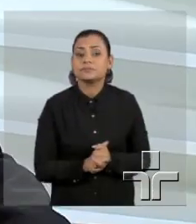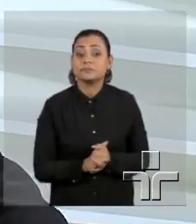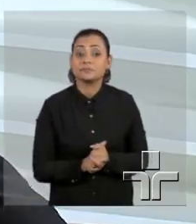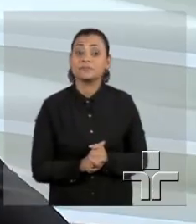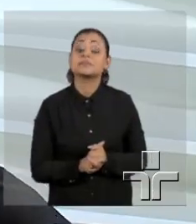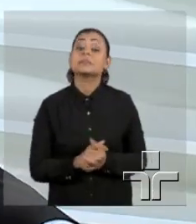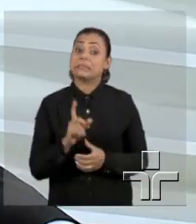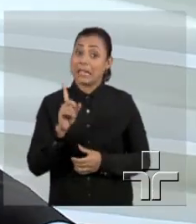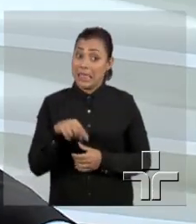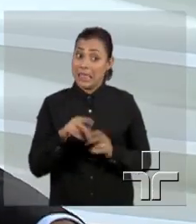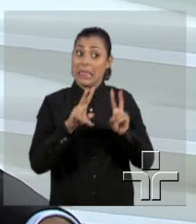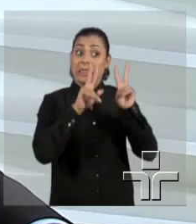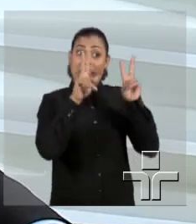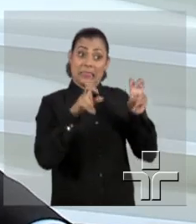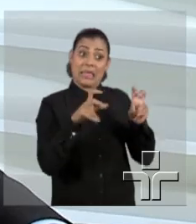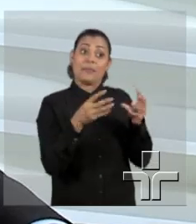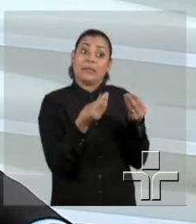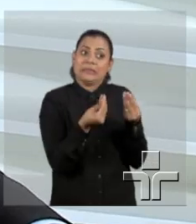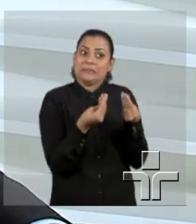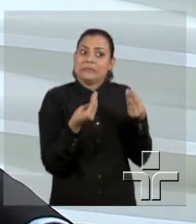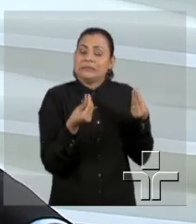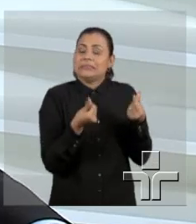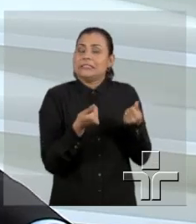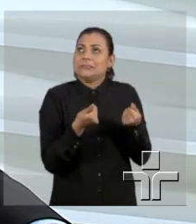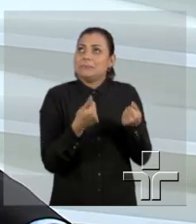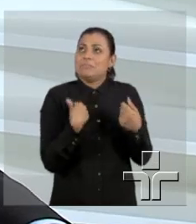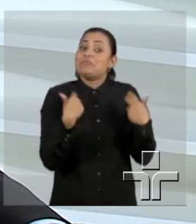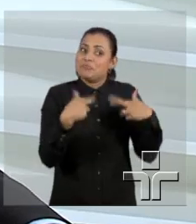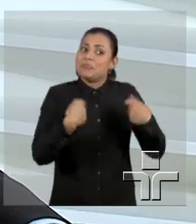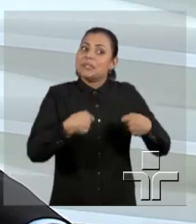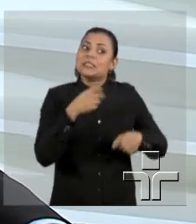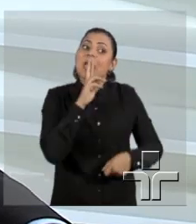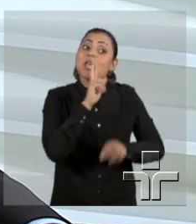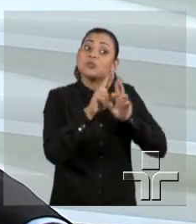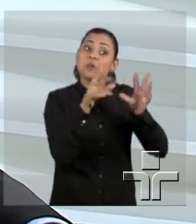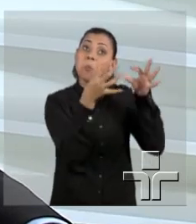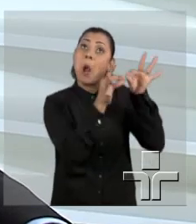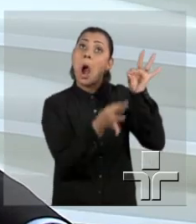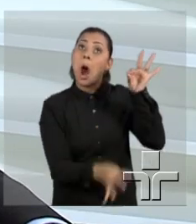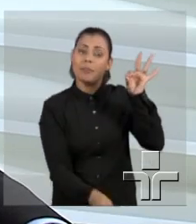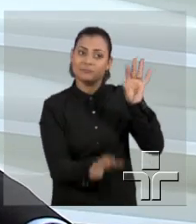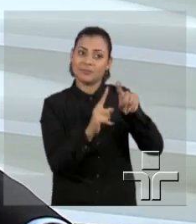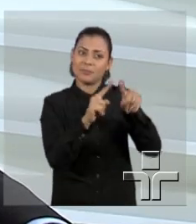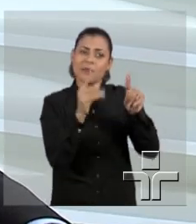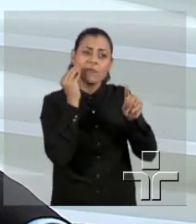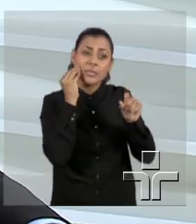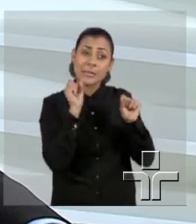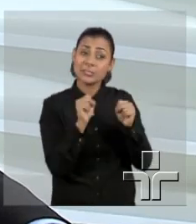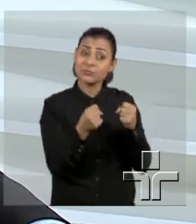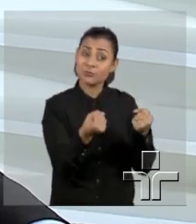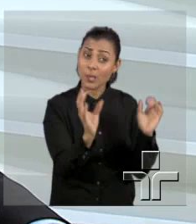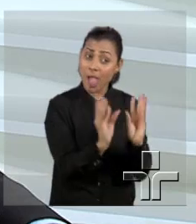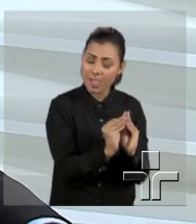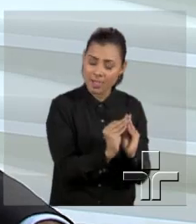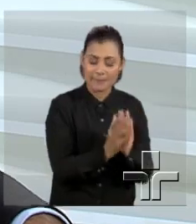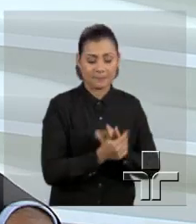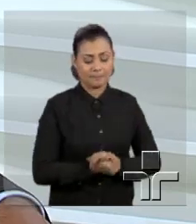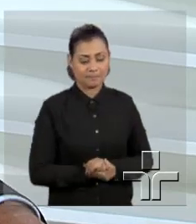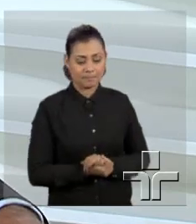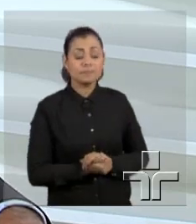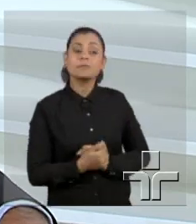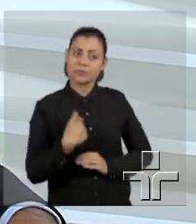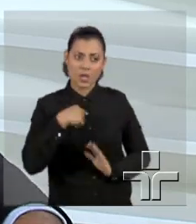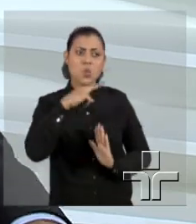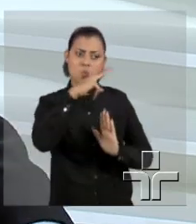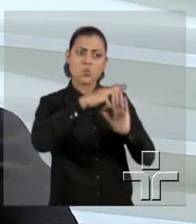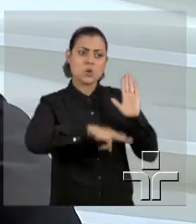delicada. Demandaria uma resposta bem alongada, mas eu vou fazer um esforço de resumo. Eu li a decisão